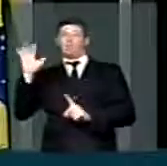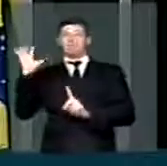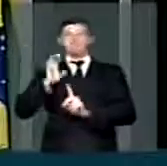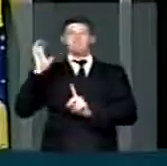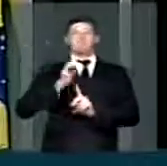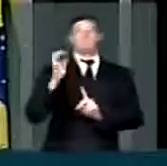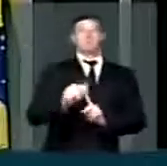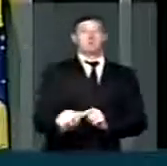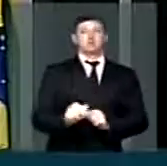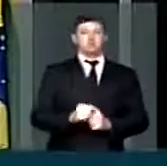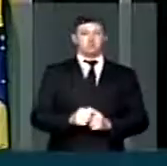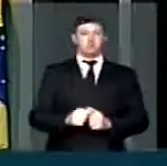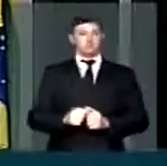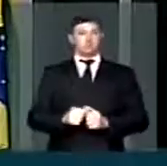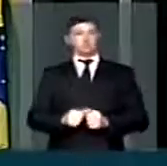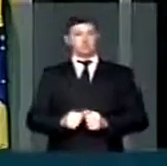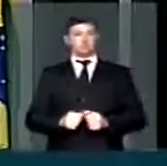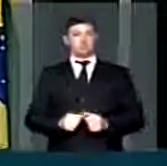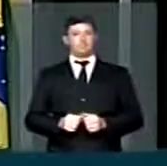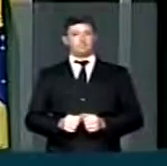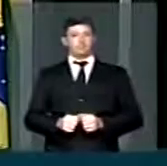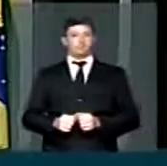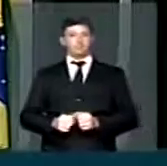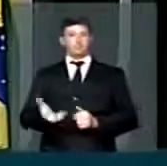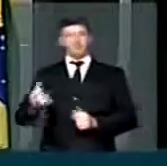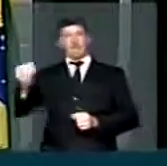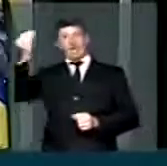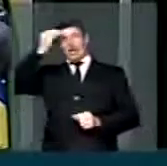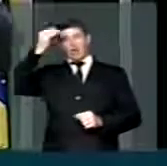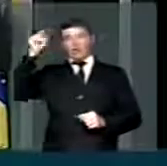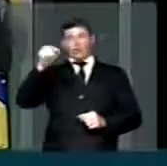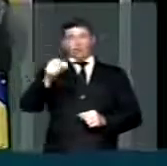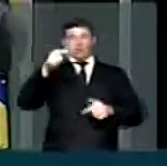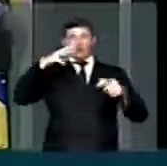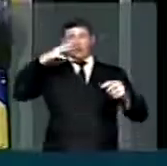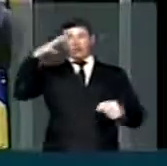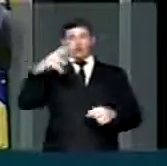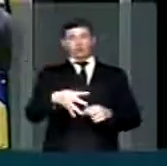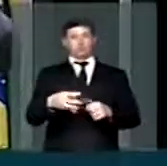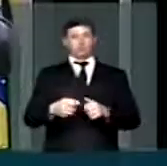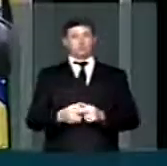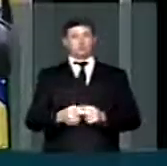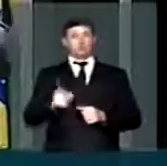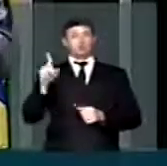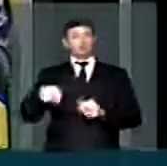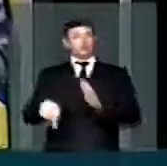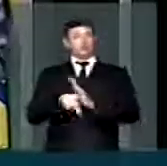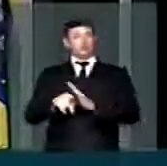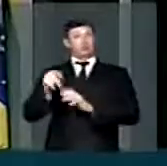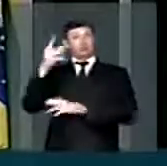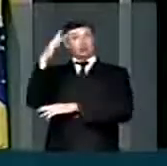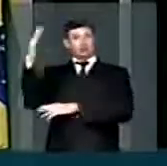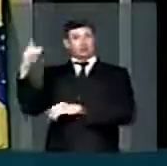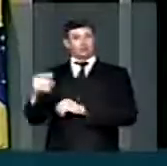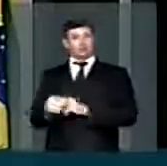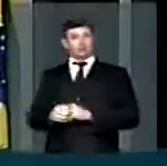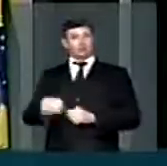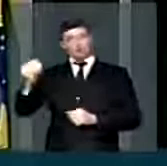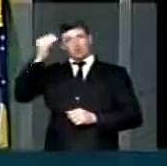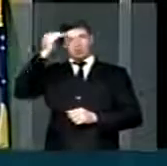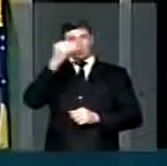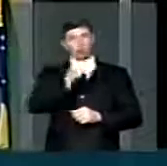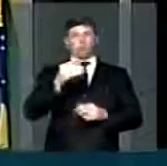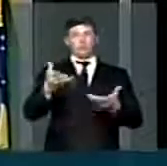do assunto e que querem achar um culpado para essas questões que são da natureza, culpando